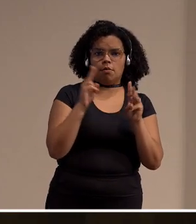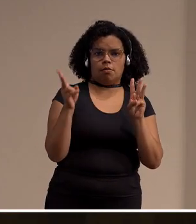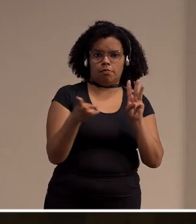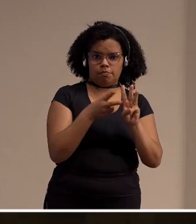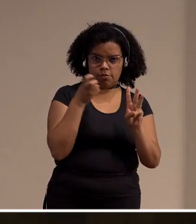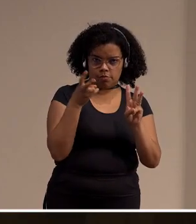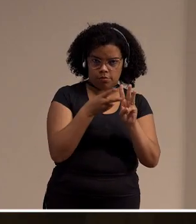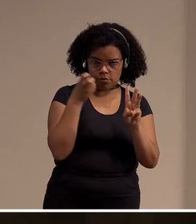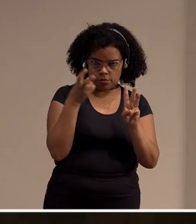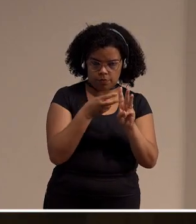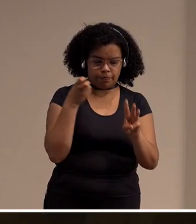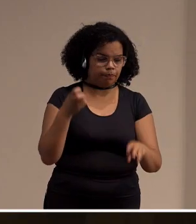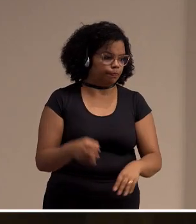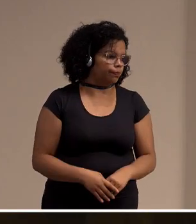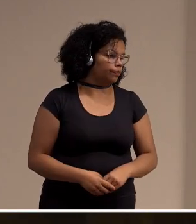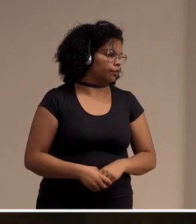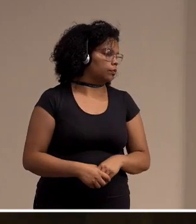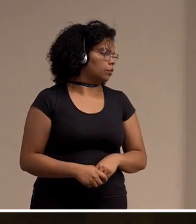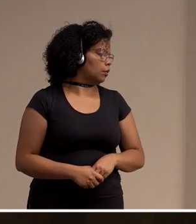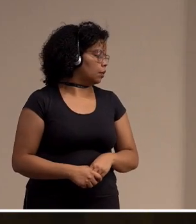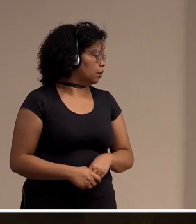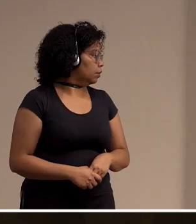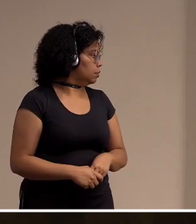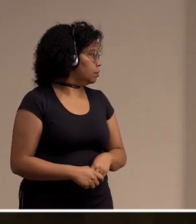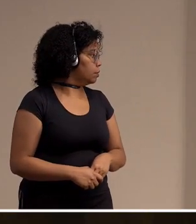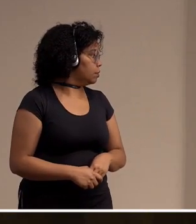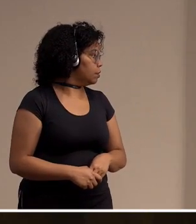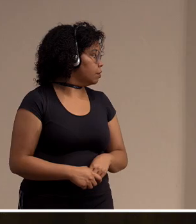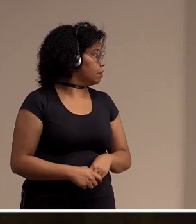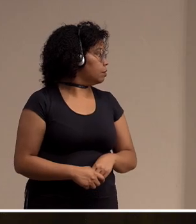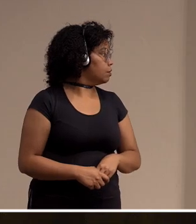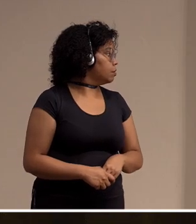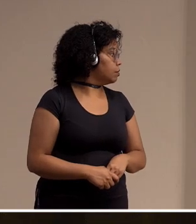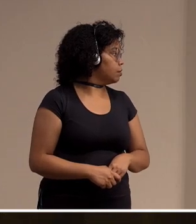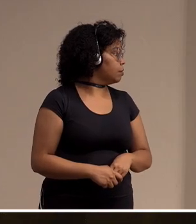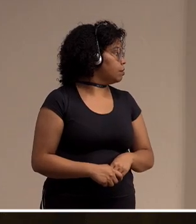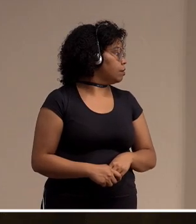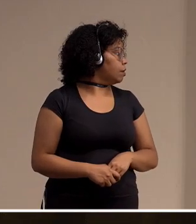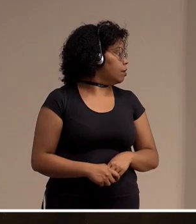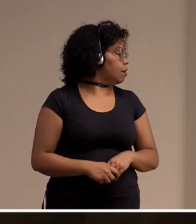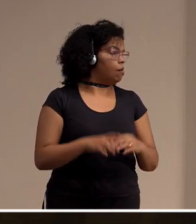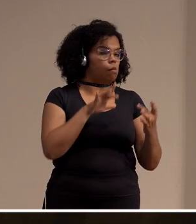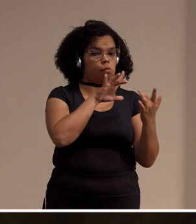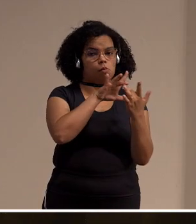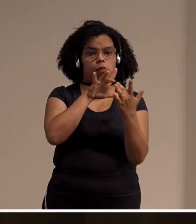Mas, nesse sentido, as doenças também faziam parte da máquina colonial,